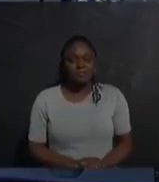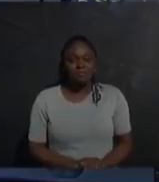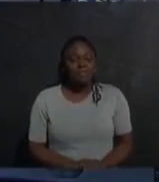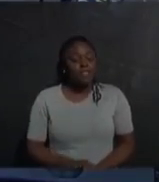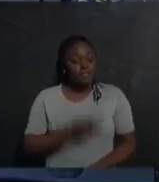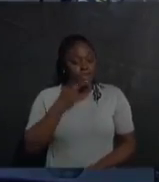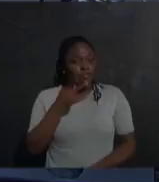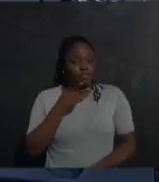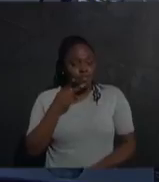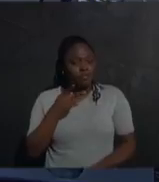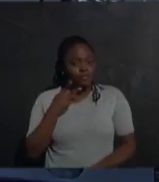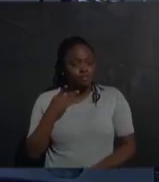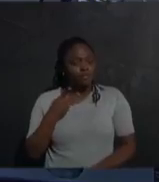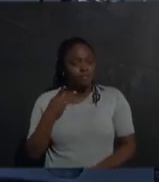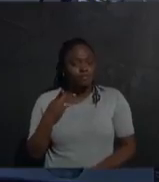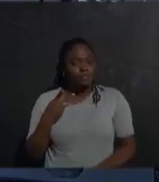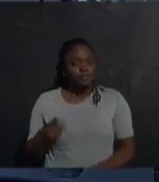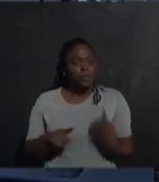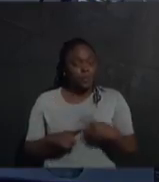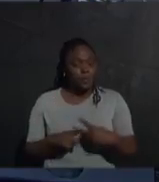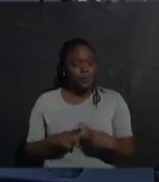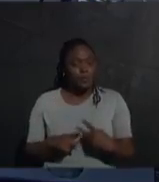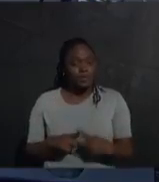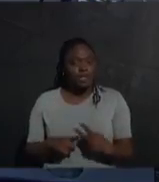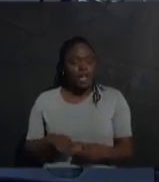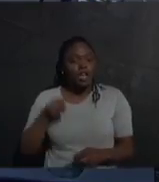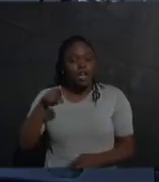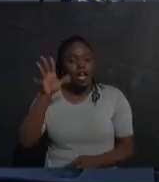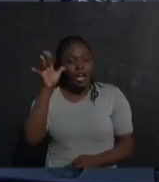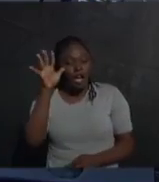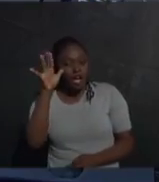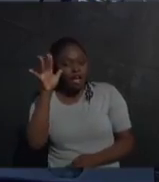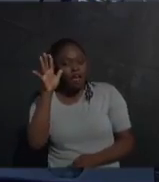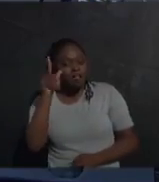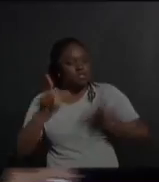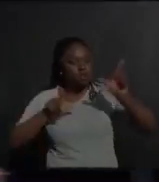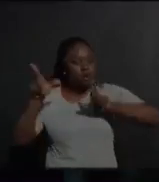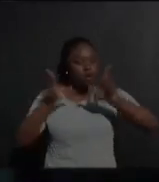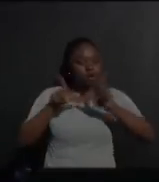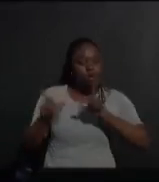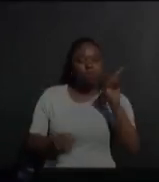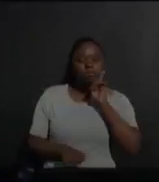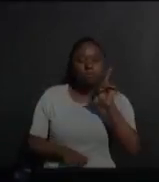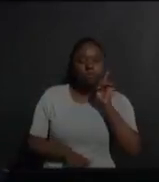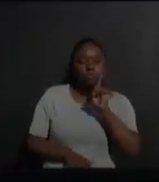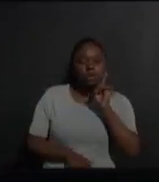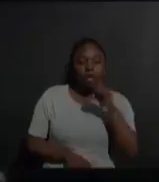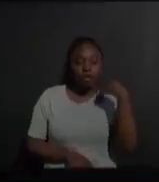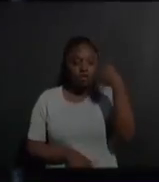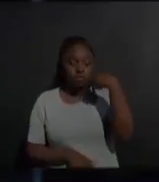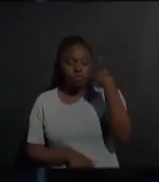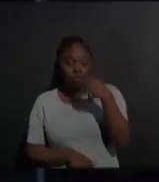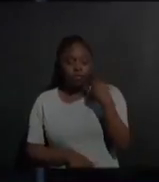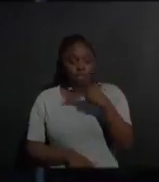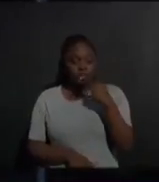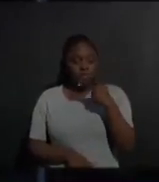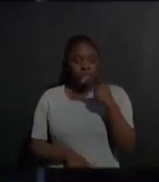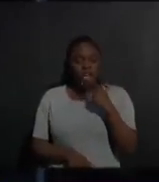Eu estou falando, gente. Porque depois você assiste o campeonato inglês, espanhol, você fala assim, não chegou futebol no meu